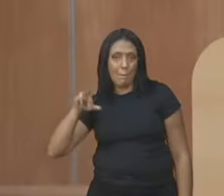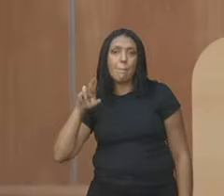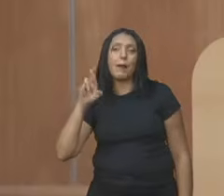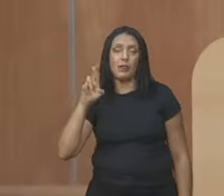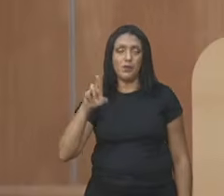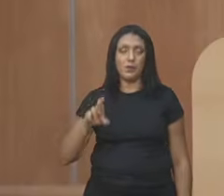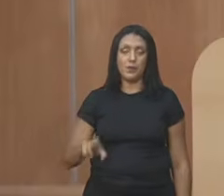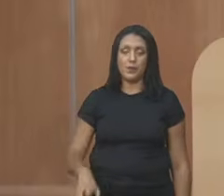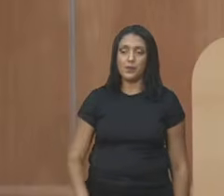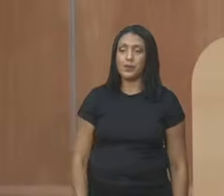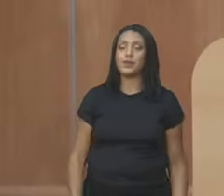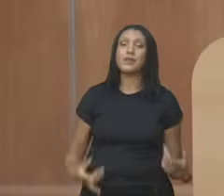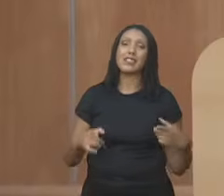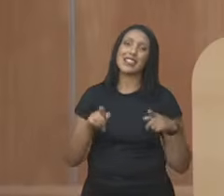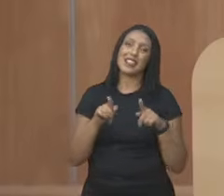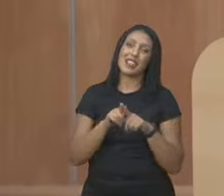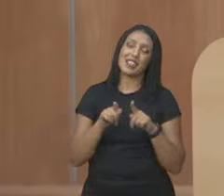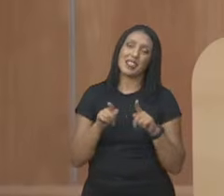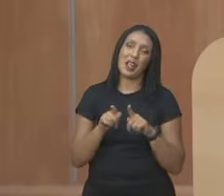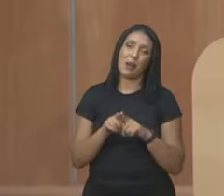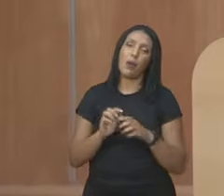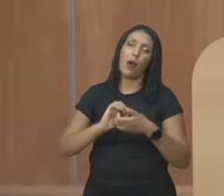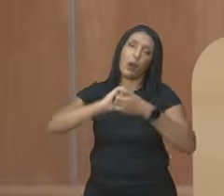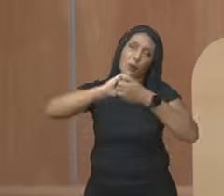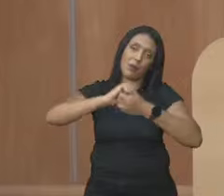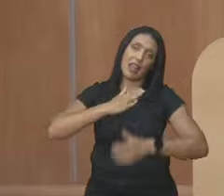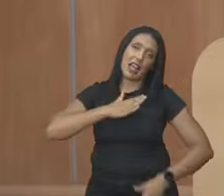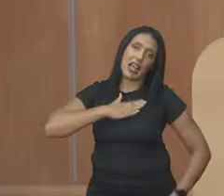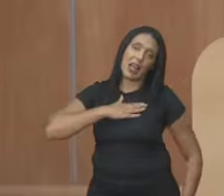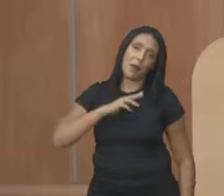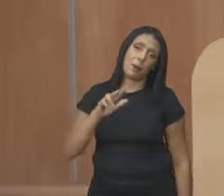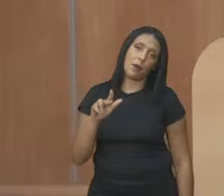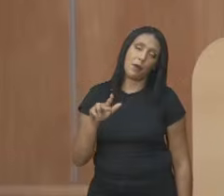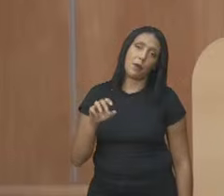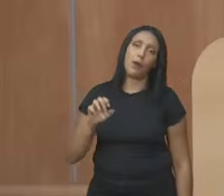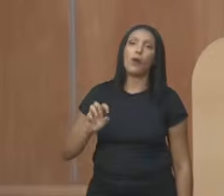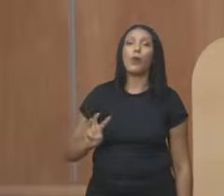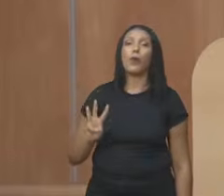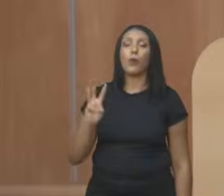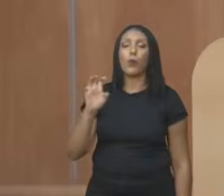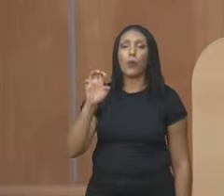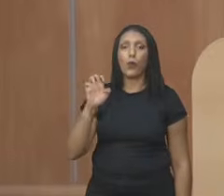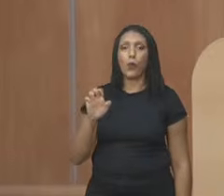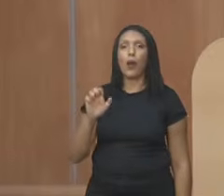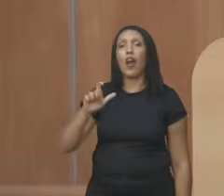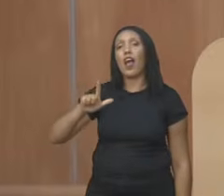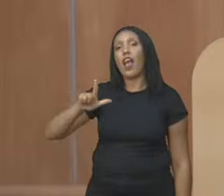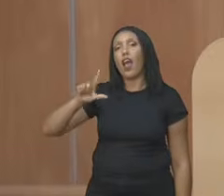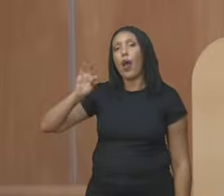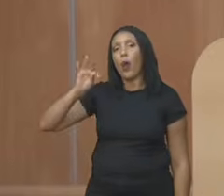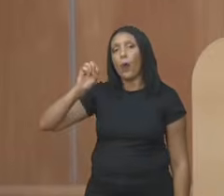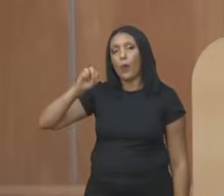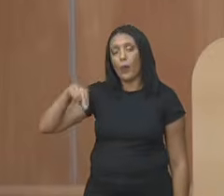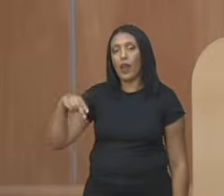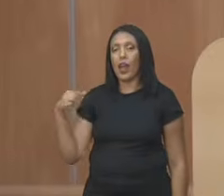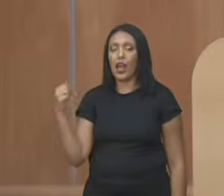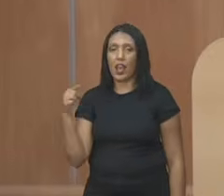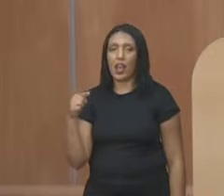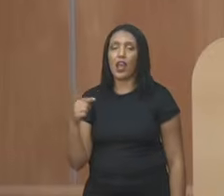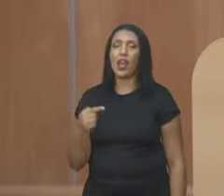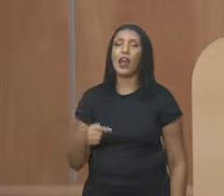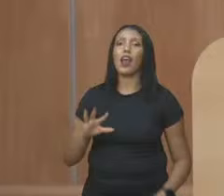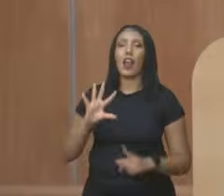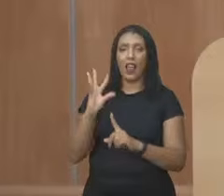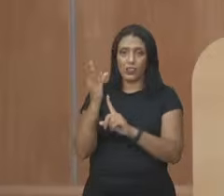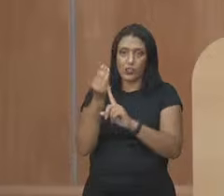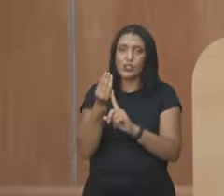também saudar o meu irmão, o Elton, que é um artesão, é um artista nomeado